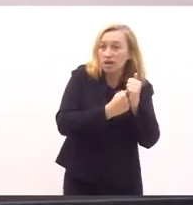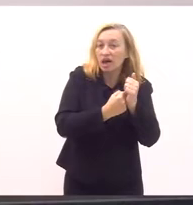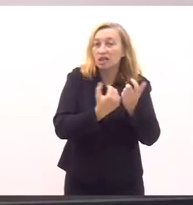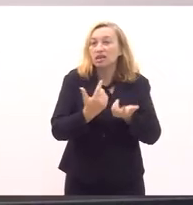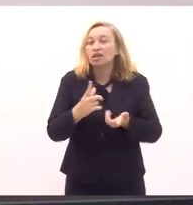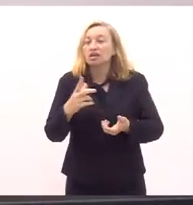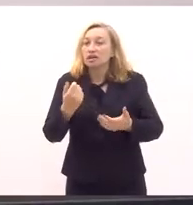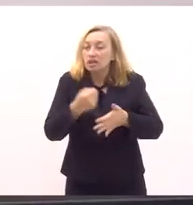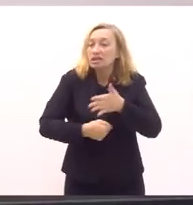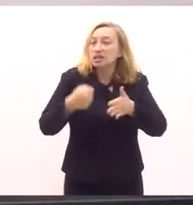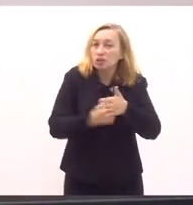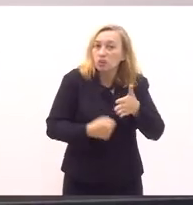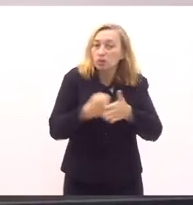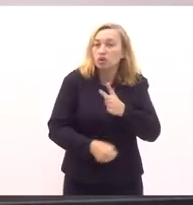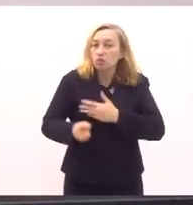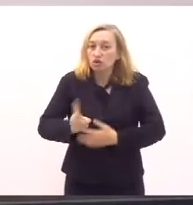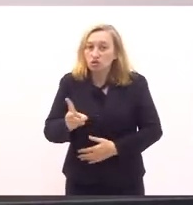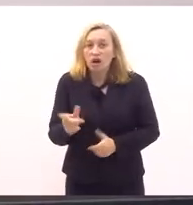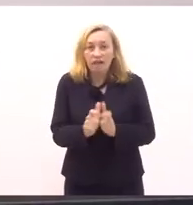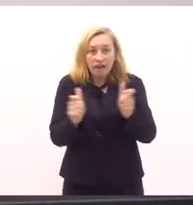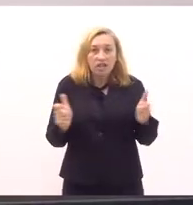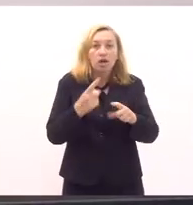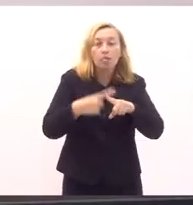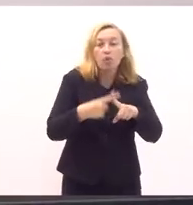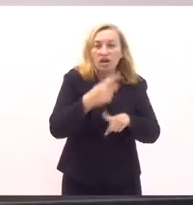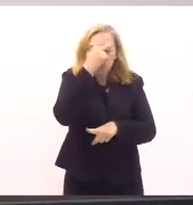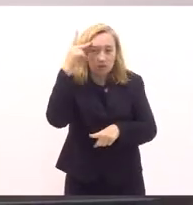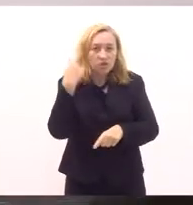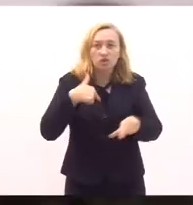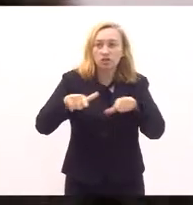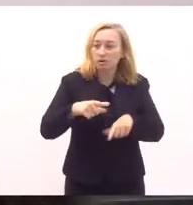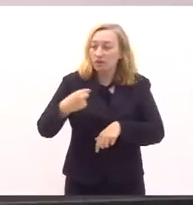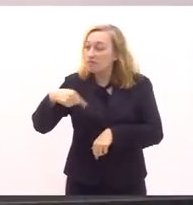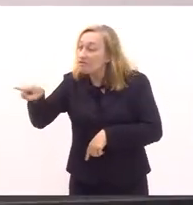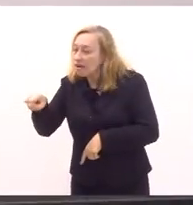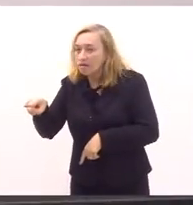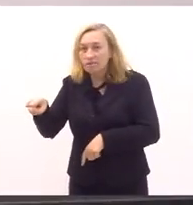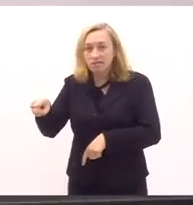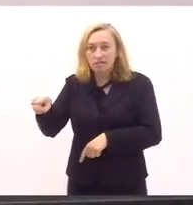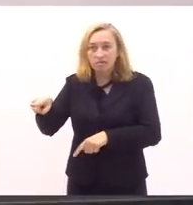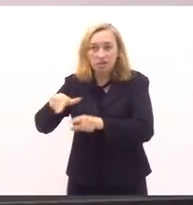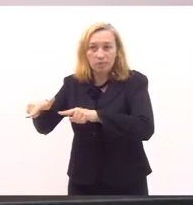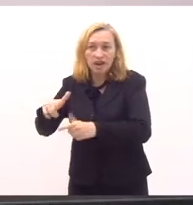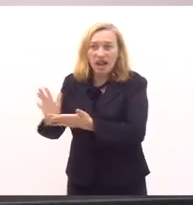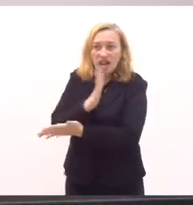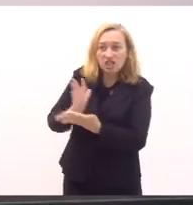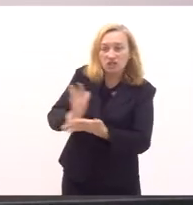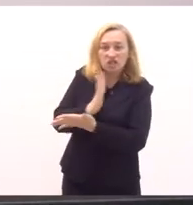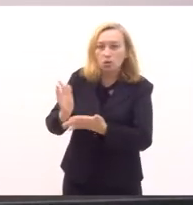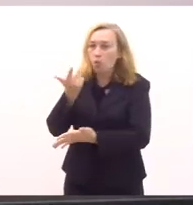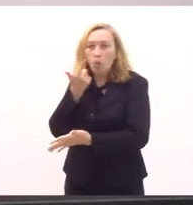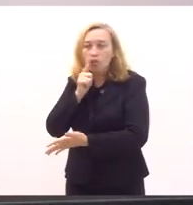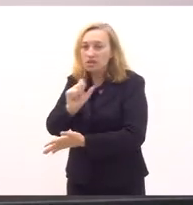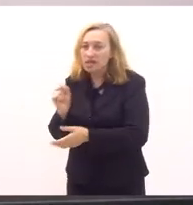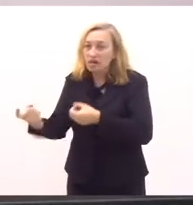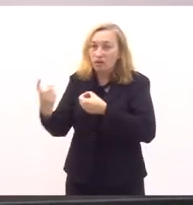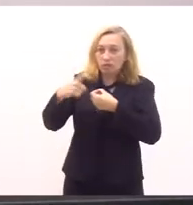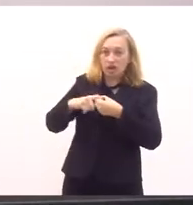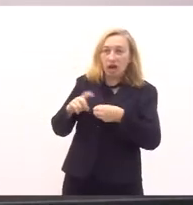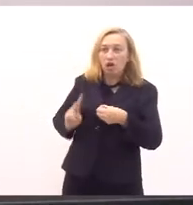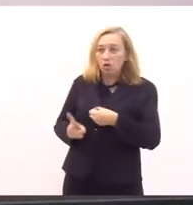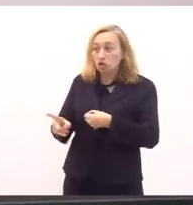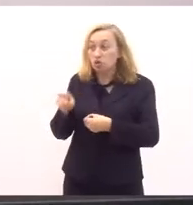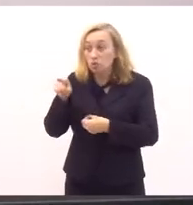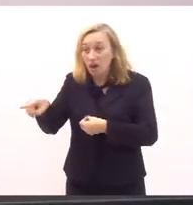luta imensa, porque esse trabalhador, ele vem para o trabalho, muitas das vezes não consegue retornar, continua